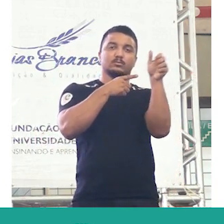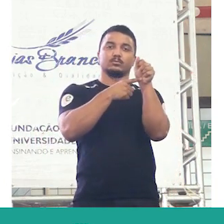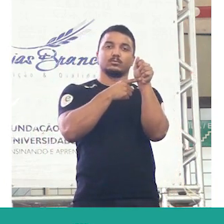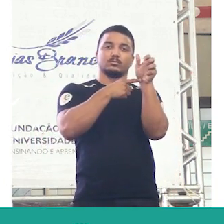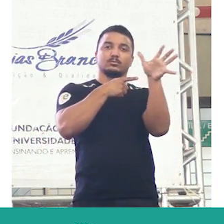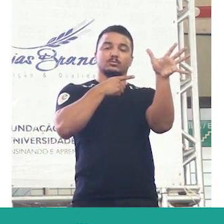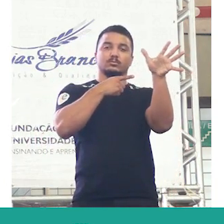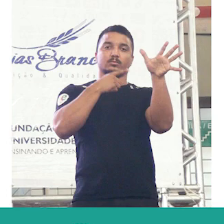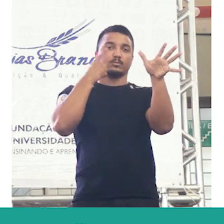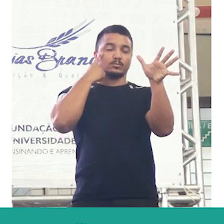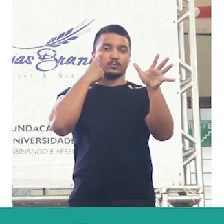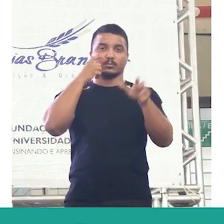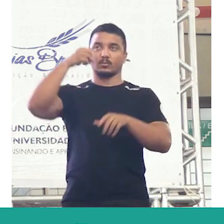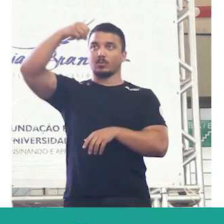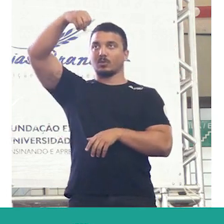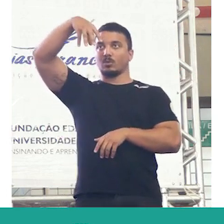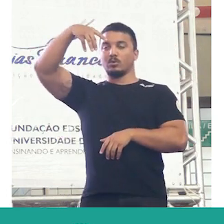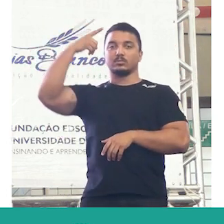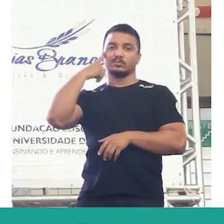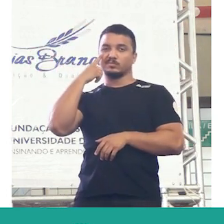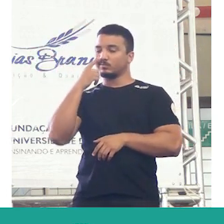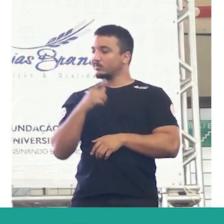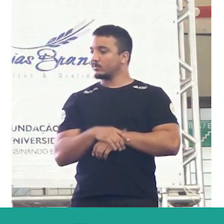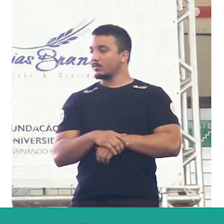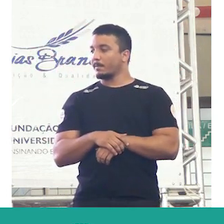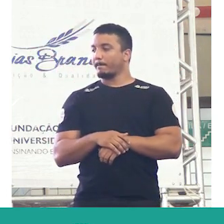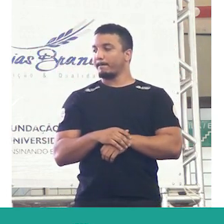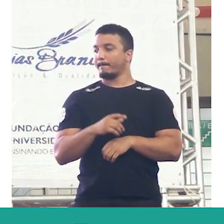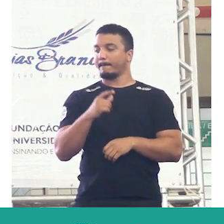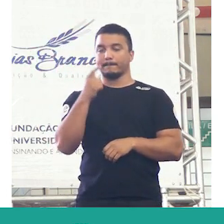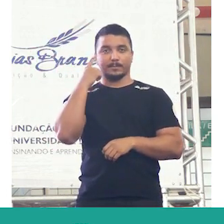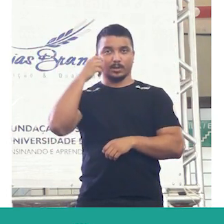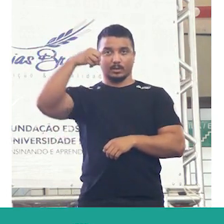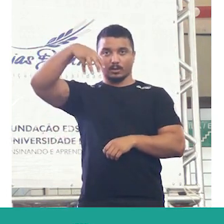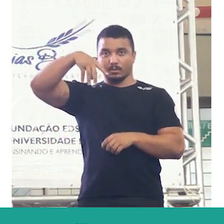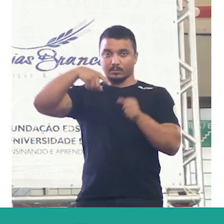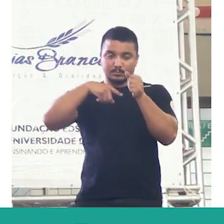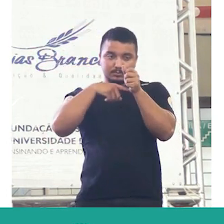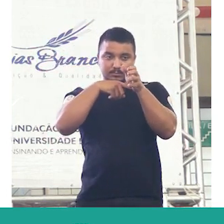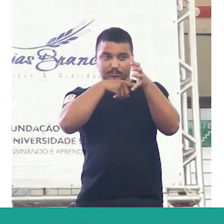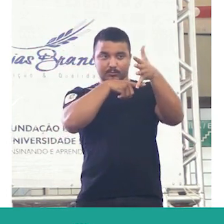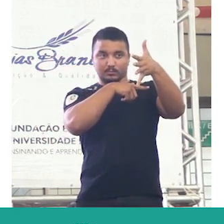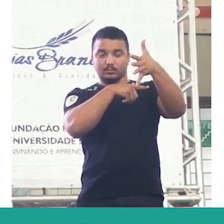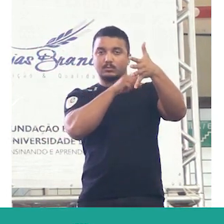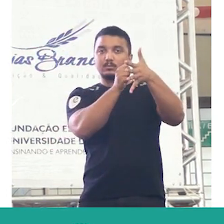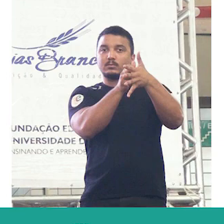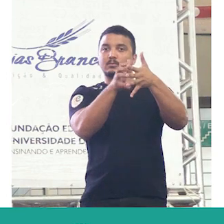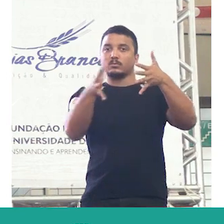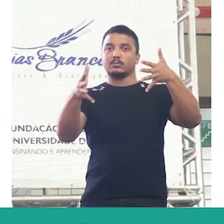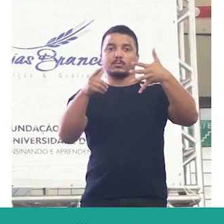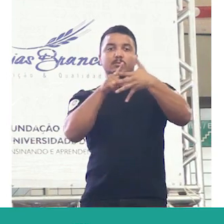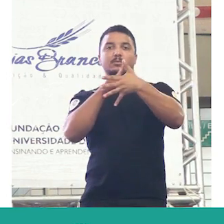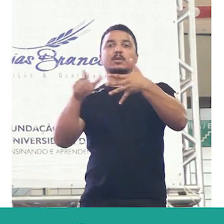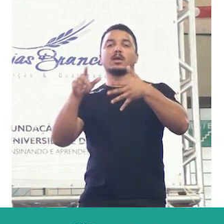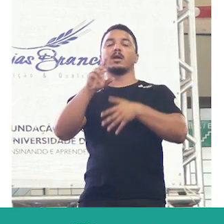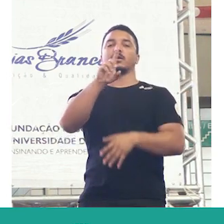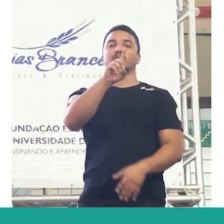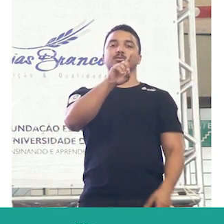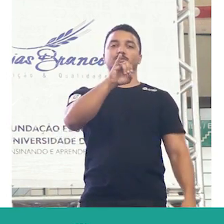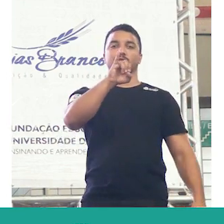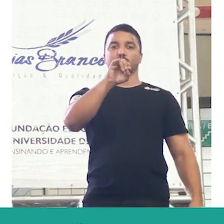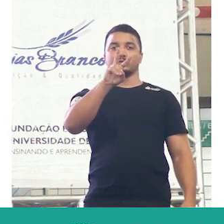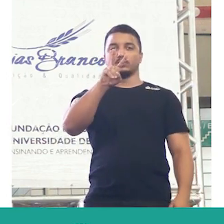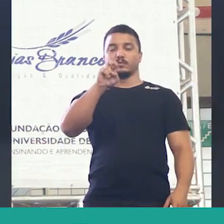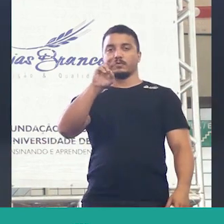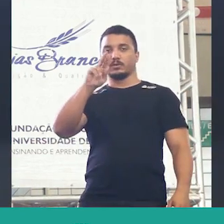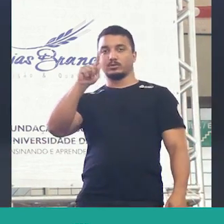eu vou ligar essa luz, ó. Notem que a luz está saindo da lâmpada e se espalhando. Chama-se isso